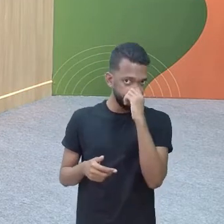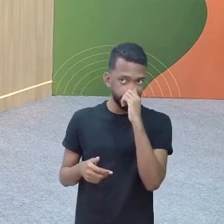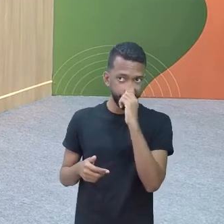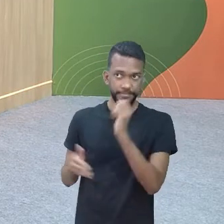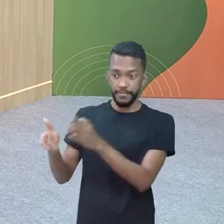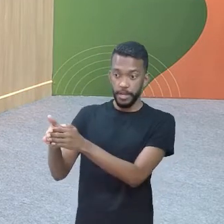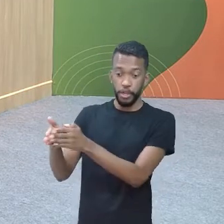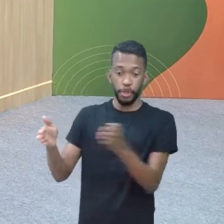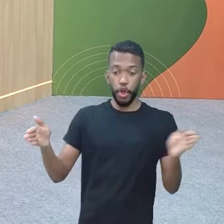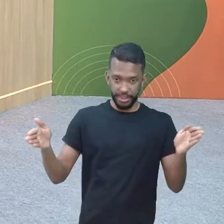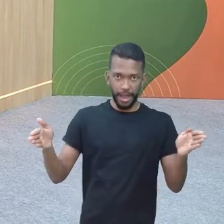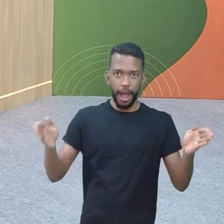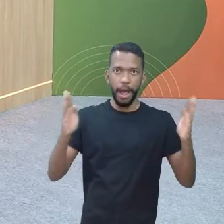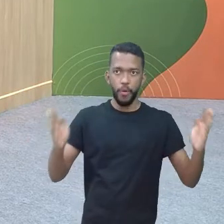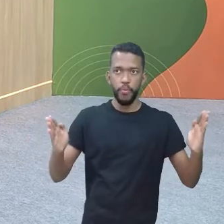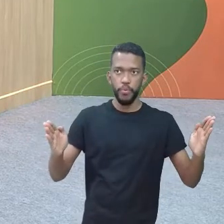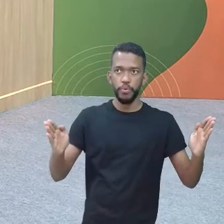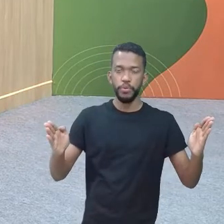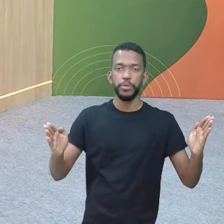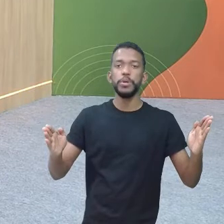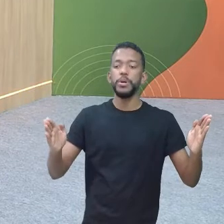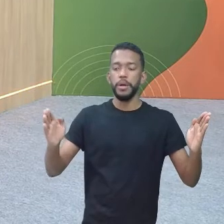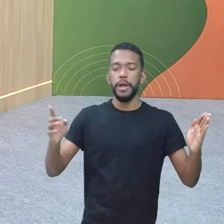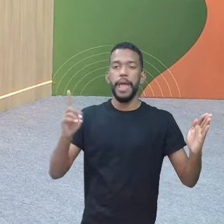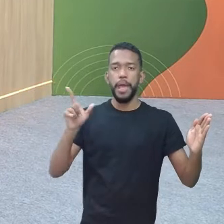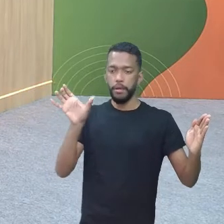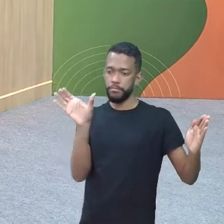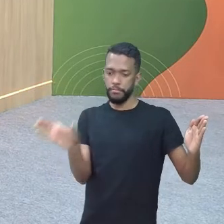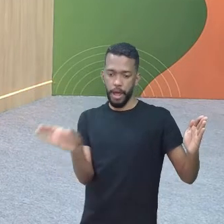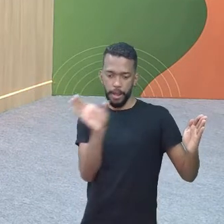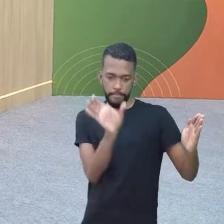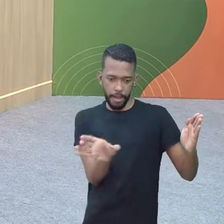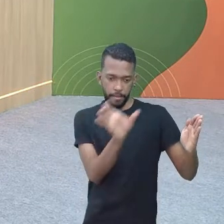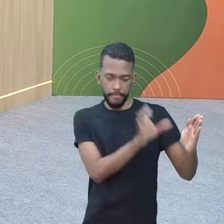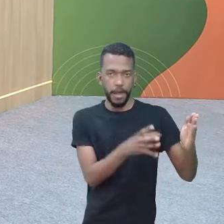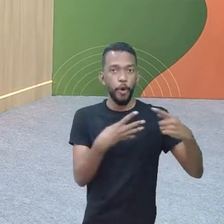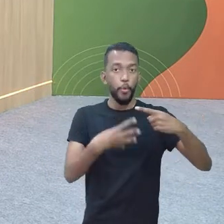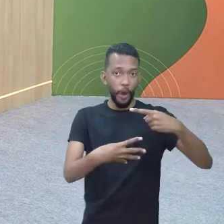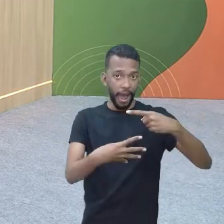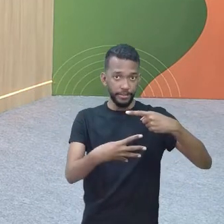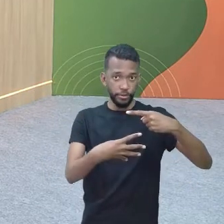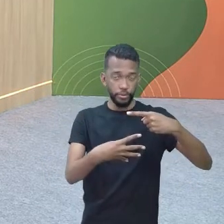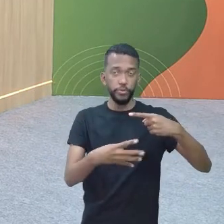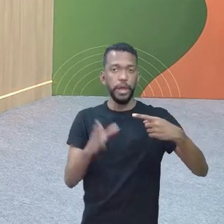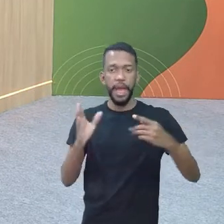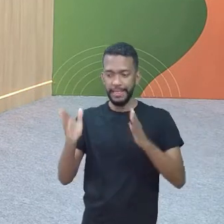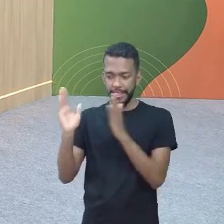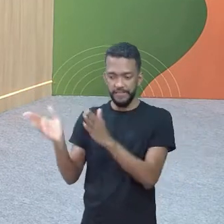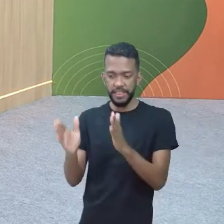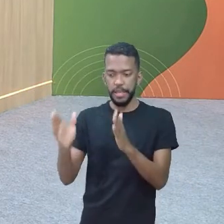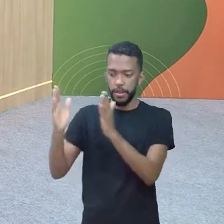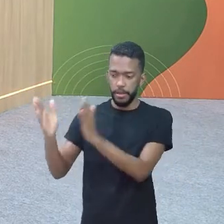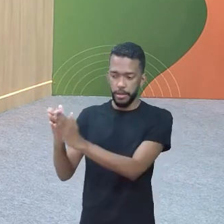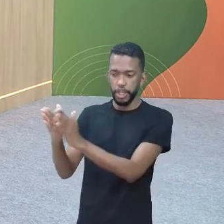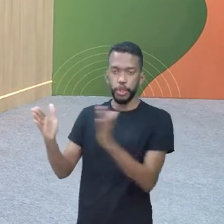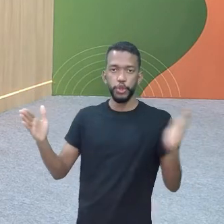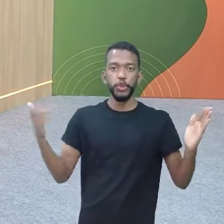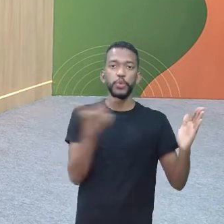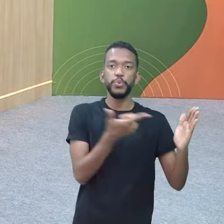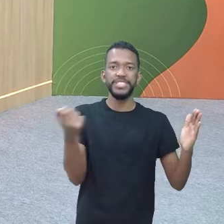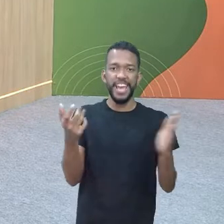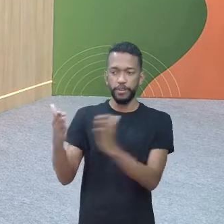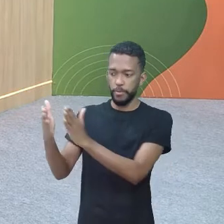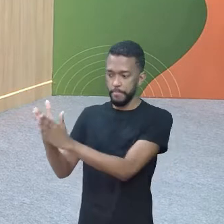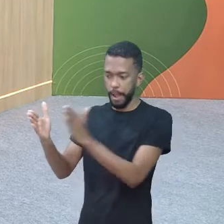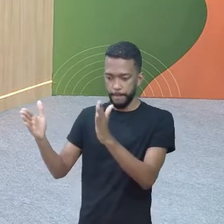quantidade total, que é o meu denominador, foi 4. Então, eu tinha que dividir o percurso inteiro em 4 partes, para